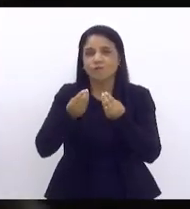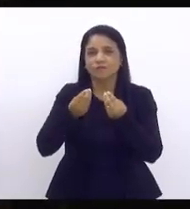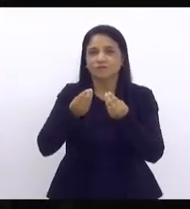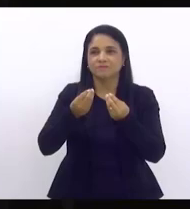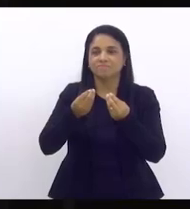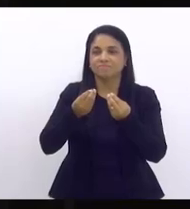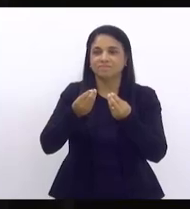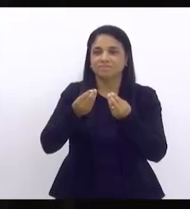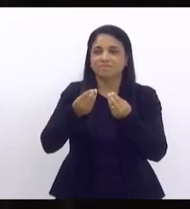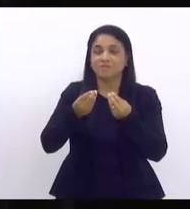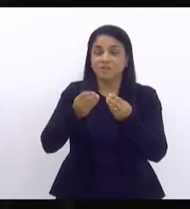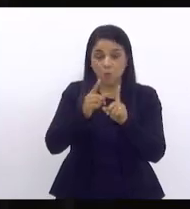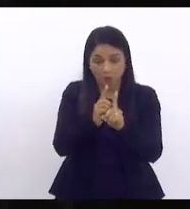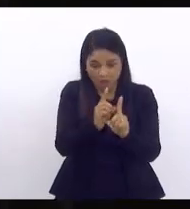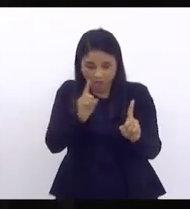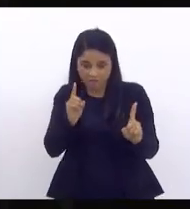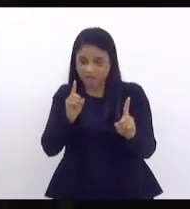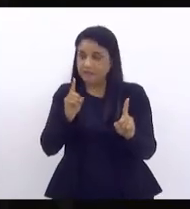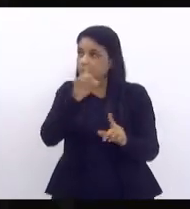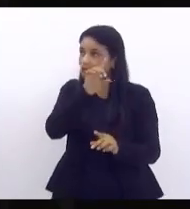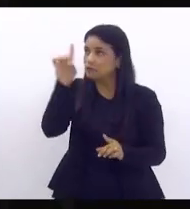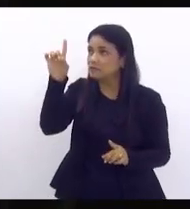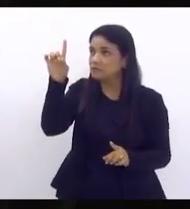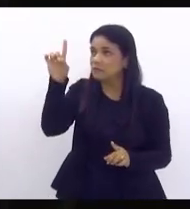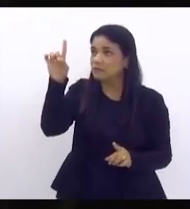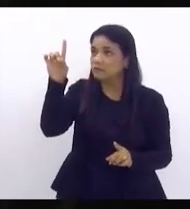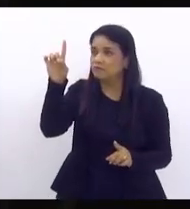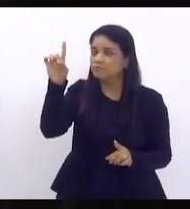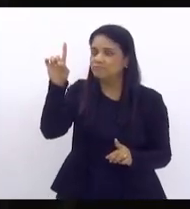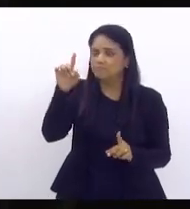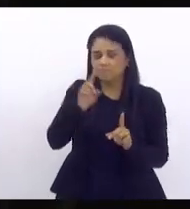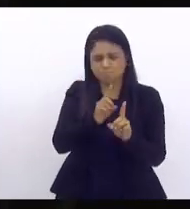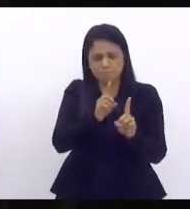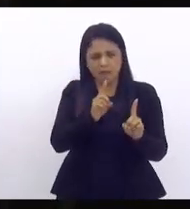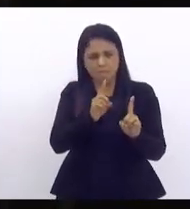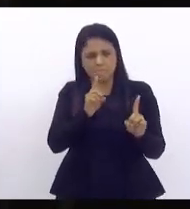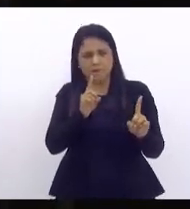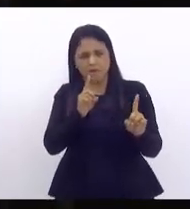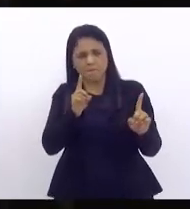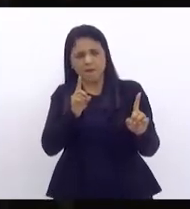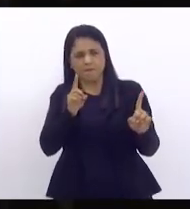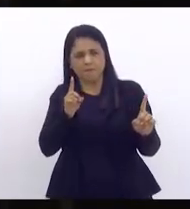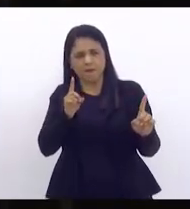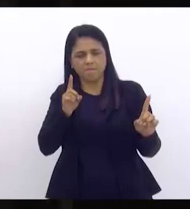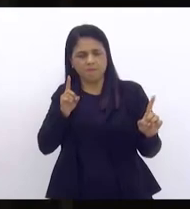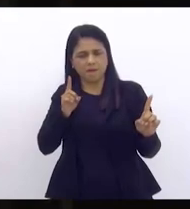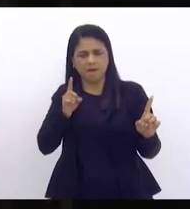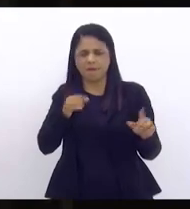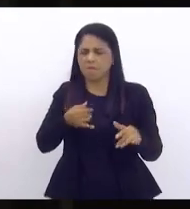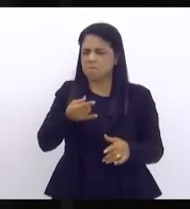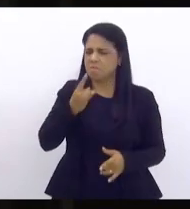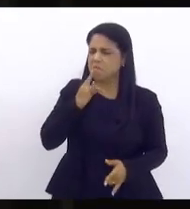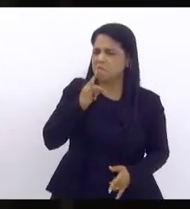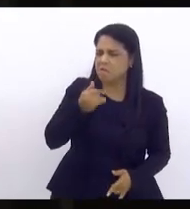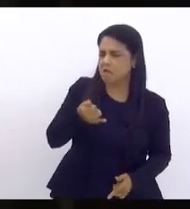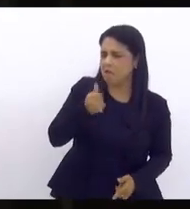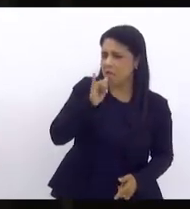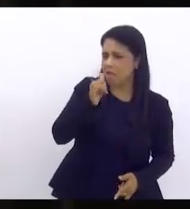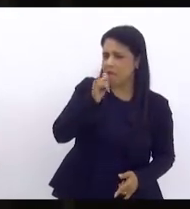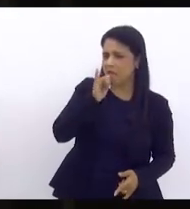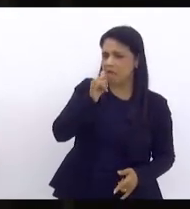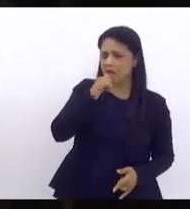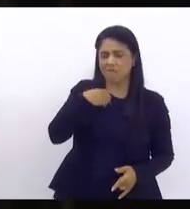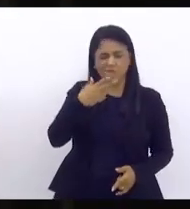E eu fui afastado de Deus, eu fui me afastando cada vez mais, eu comecei a beber, eu comecei